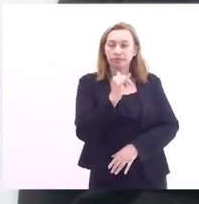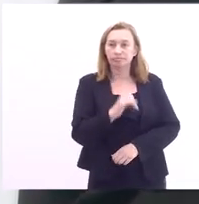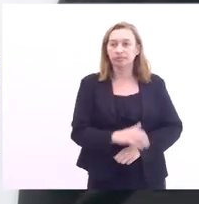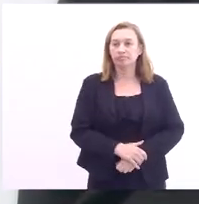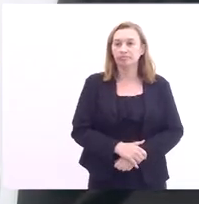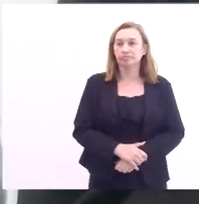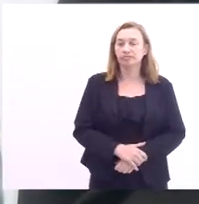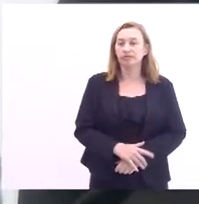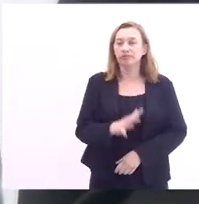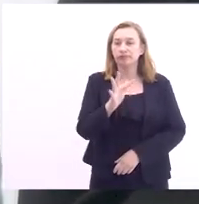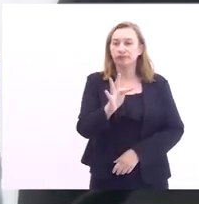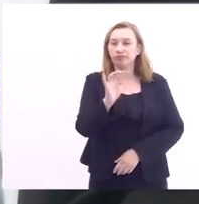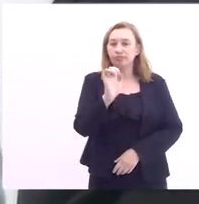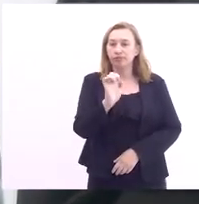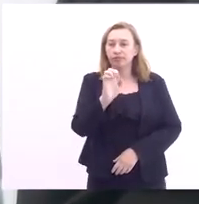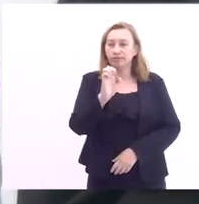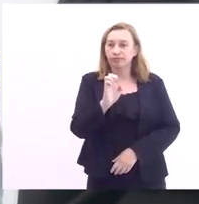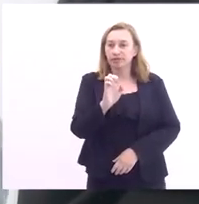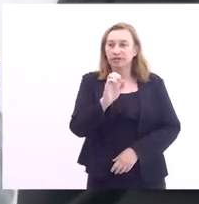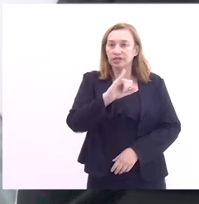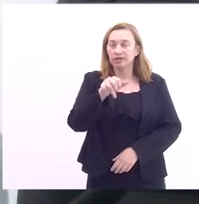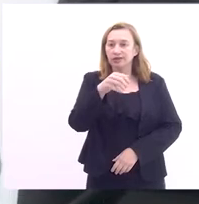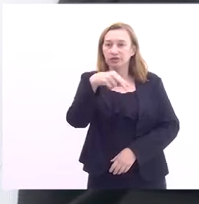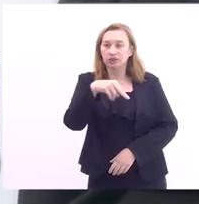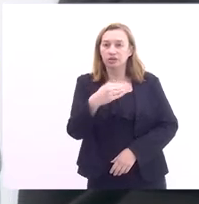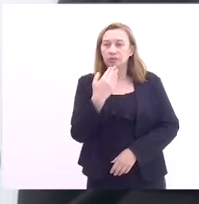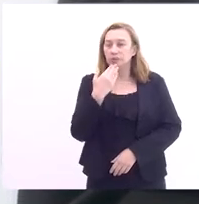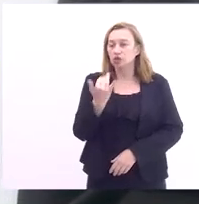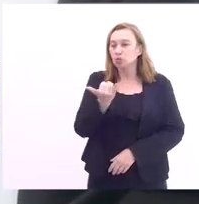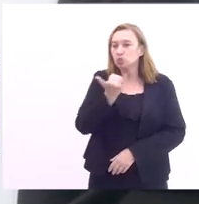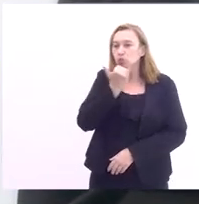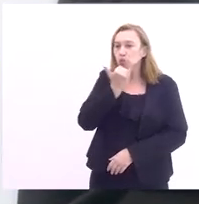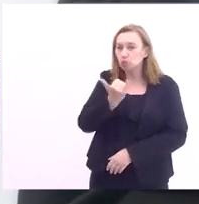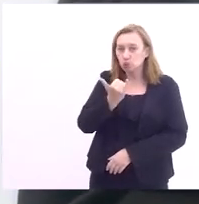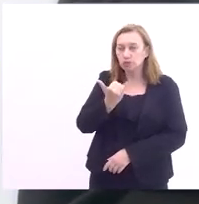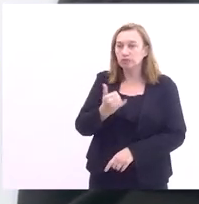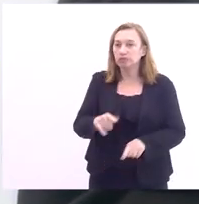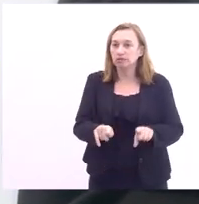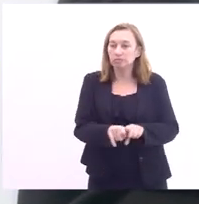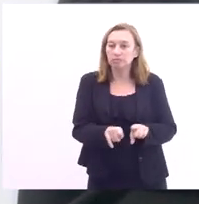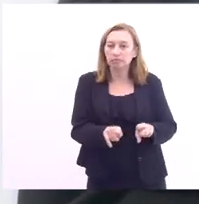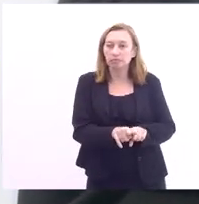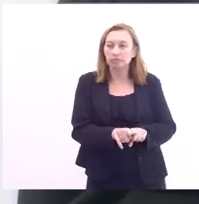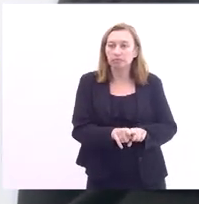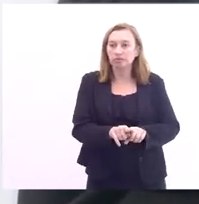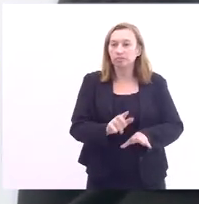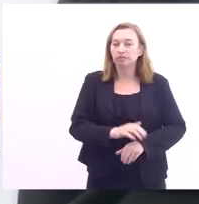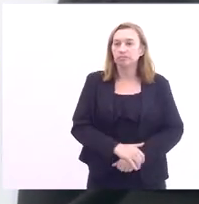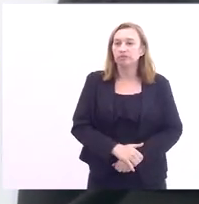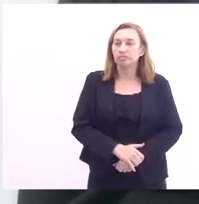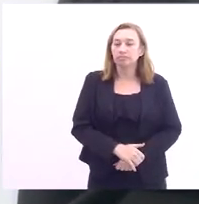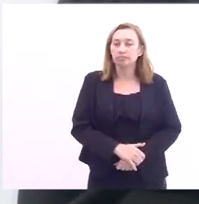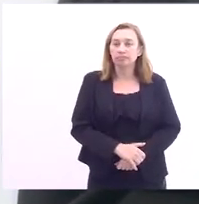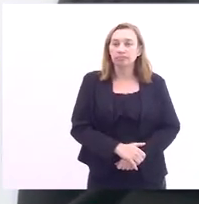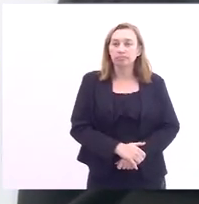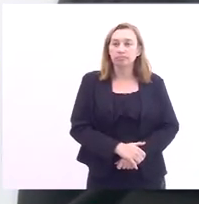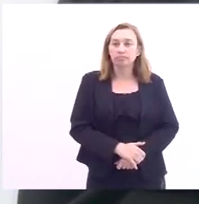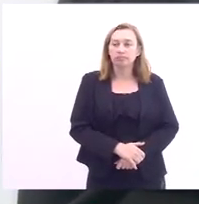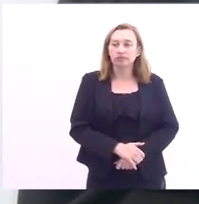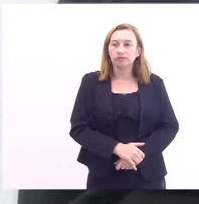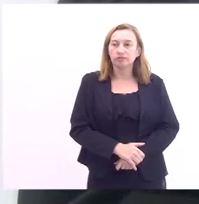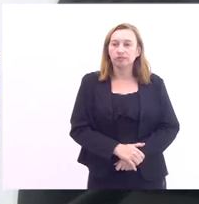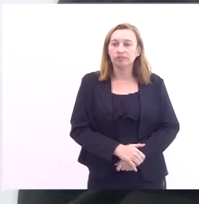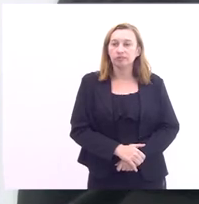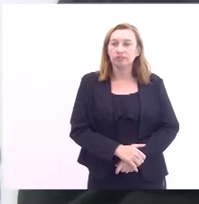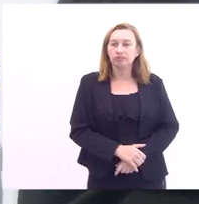da Fecomércio. Passo aqui também um pedido de desculpas pelo atendimento que